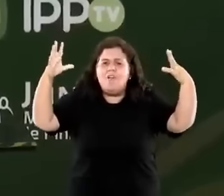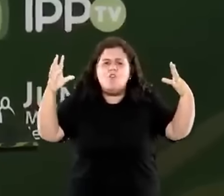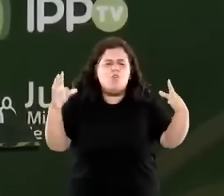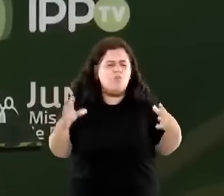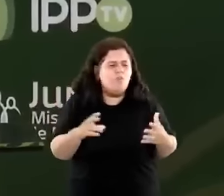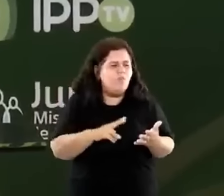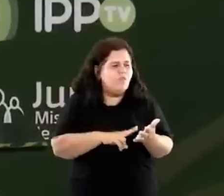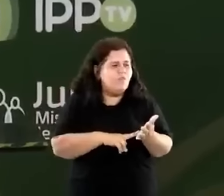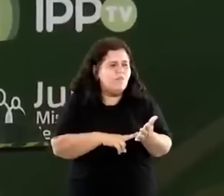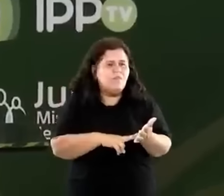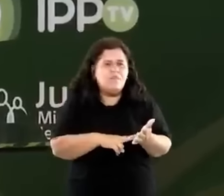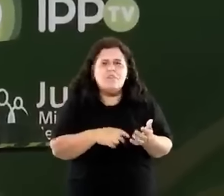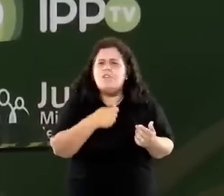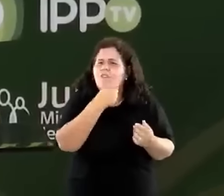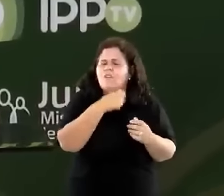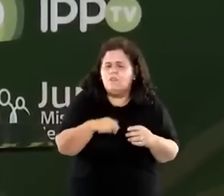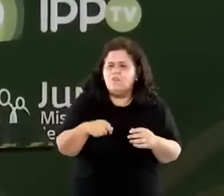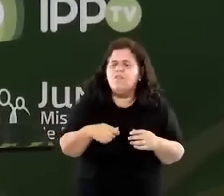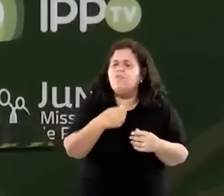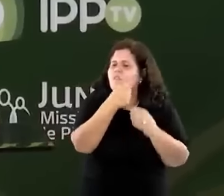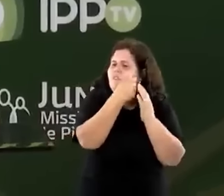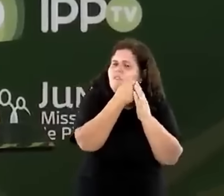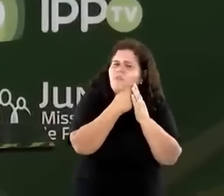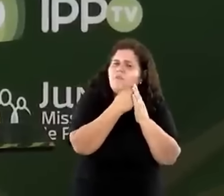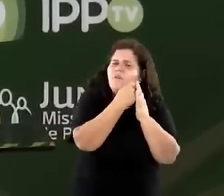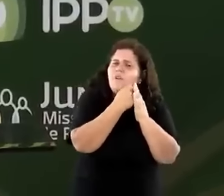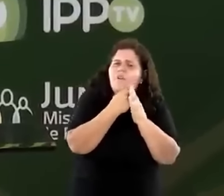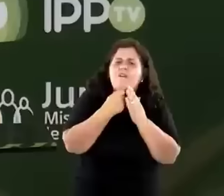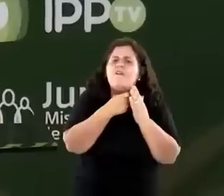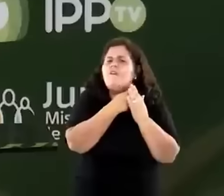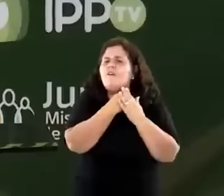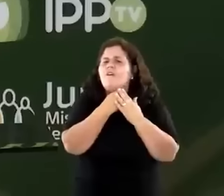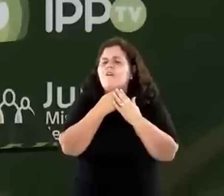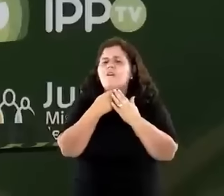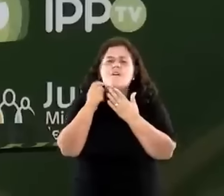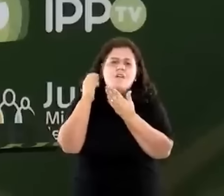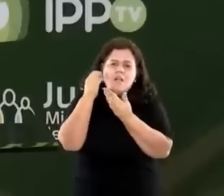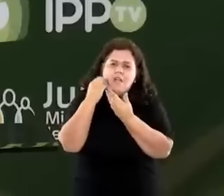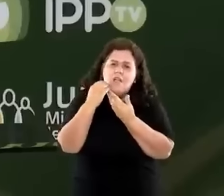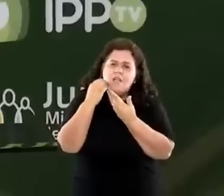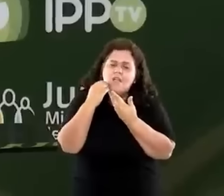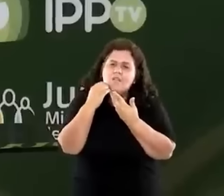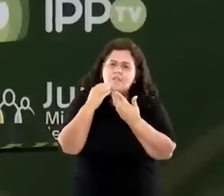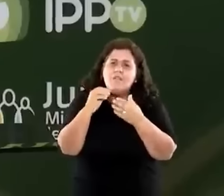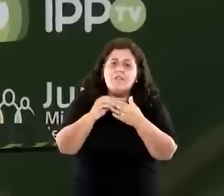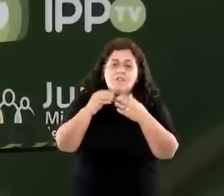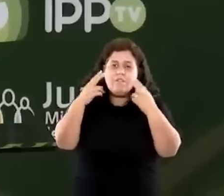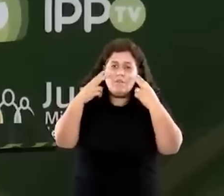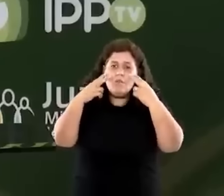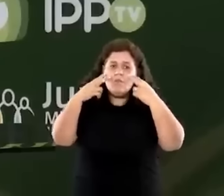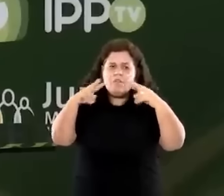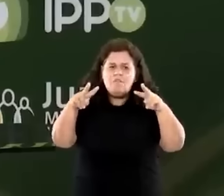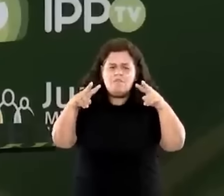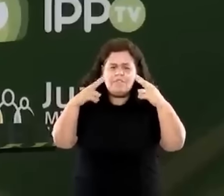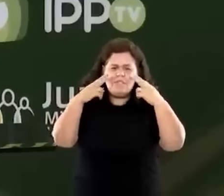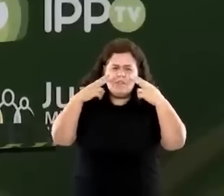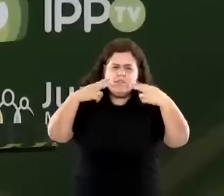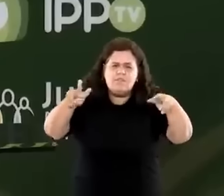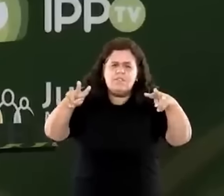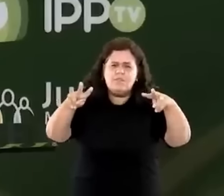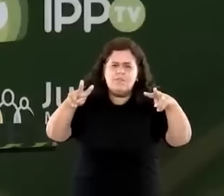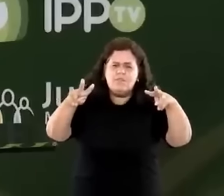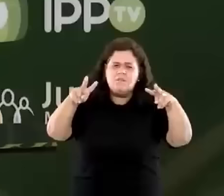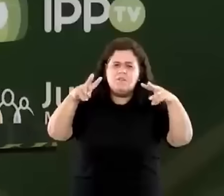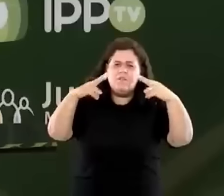escritor disse que tá fazendo barba pastor Arival com a navalha no pescoço e aí teve uma visão do Cristo glorificado